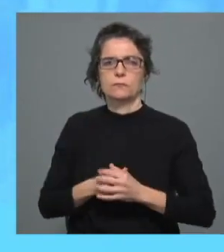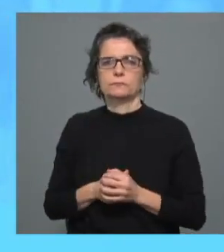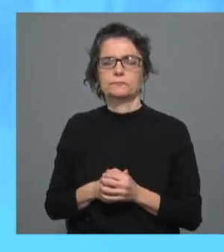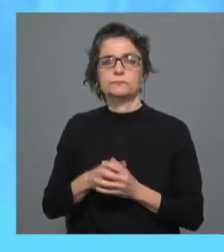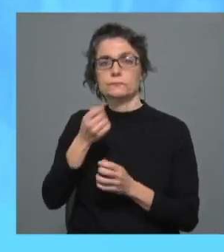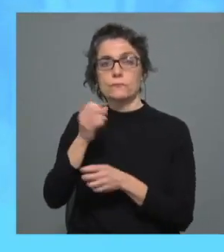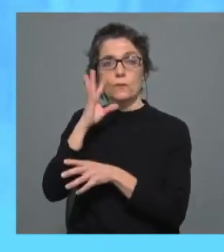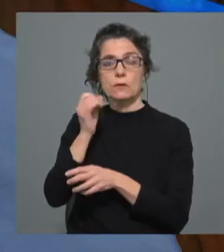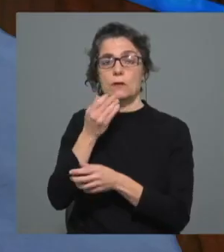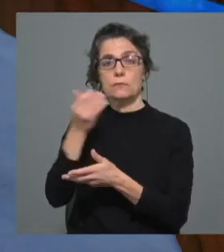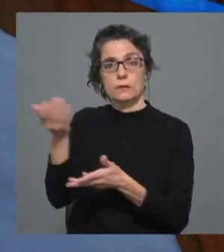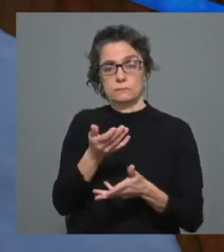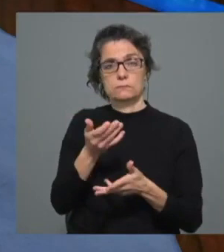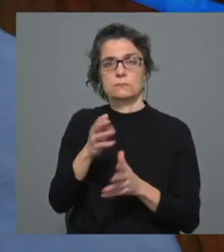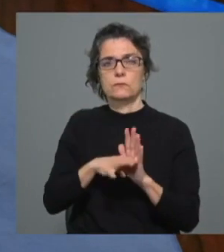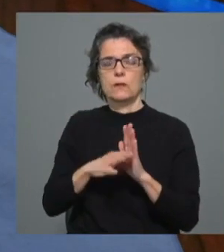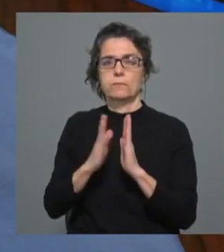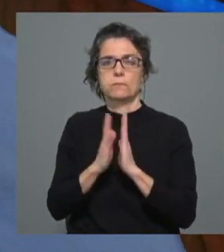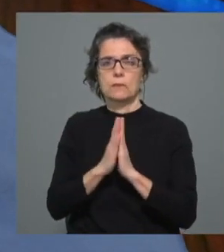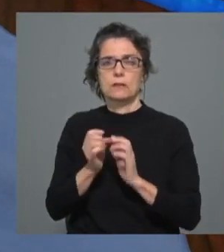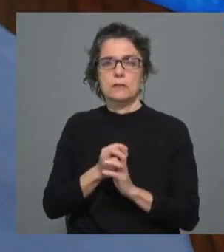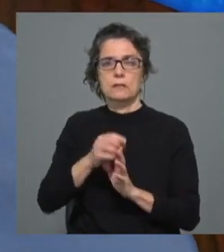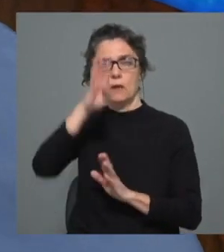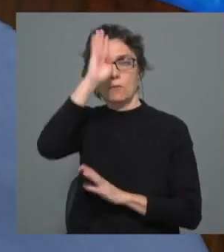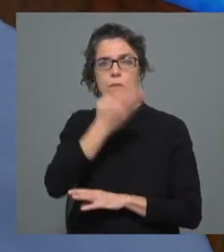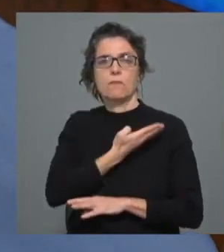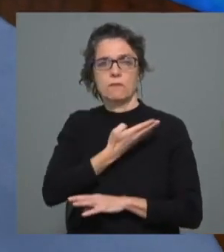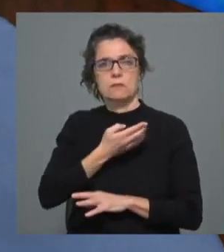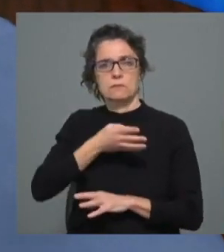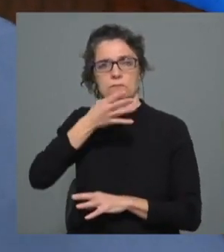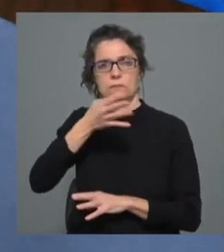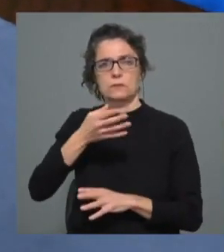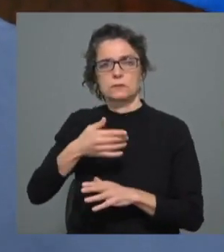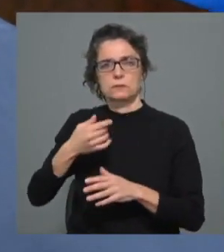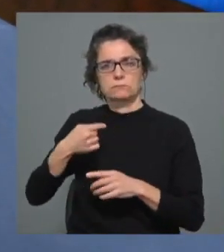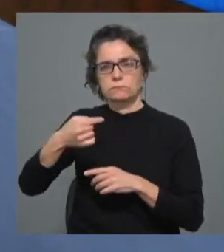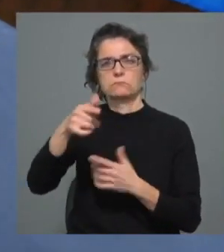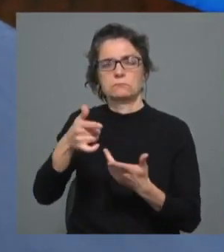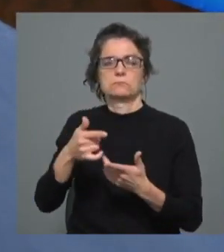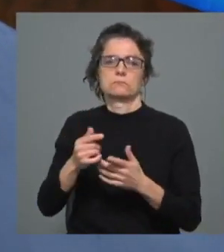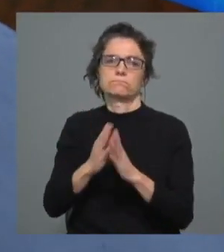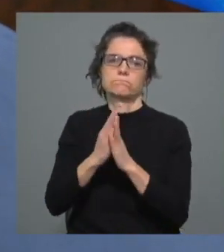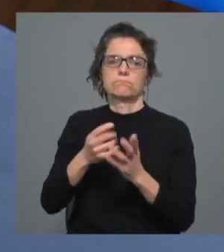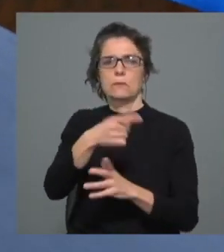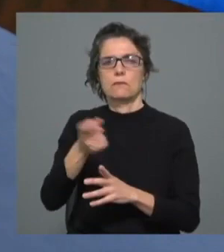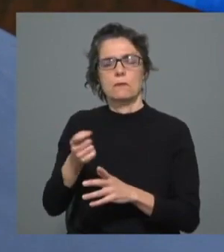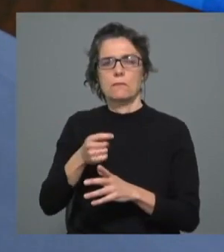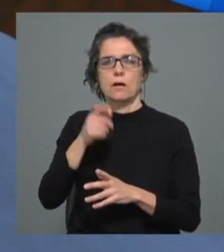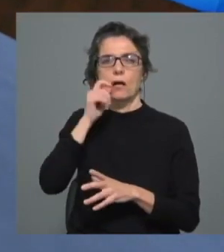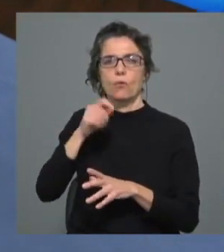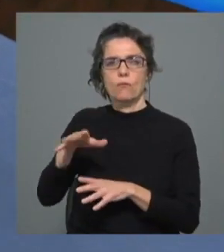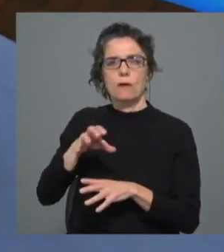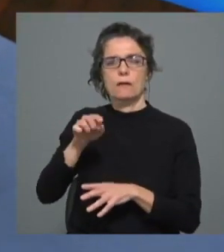programa Eclésia. Ouvíamos o Papa Francisco repetir apelos à paz na Ucrânia e a questionar